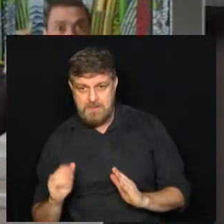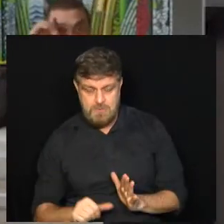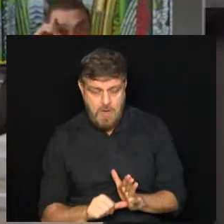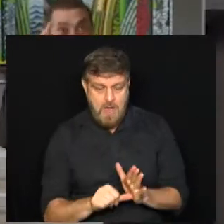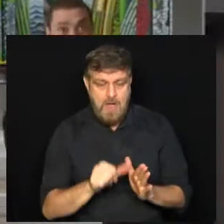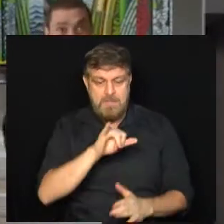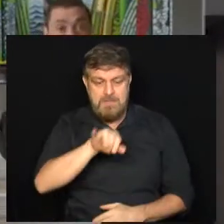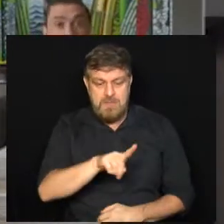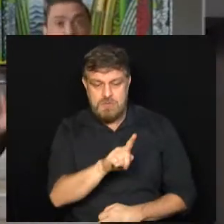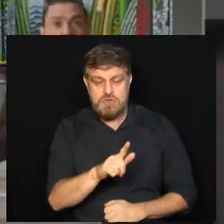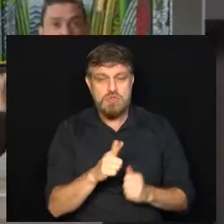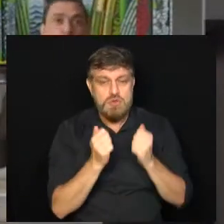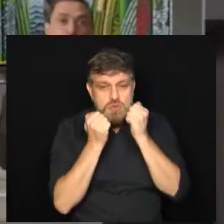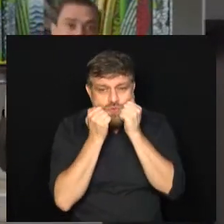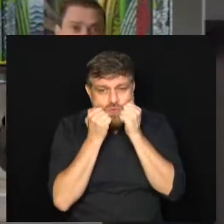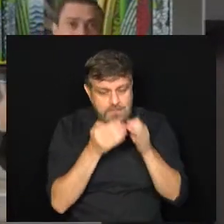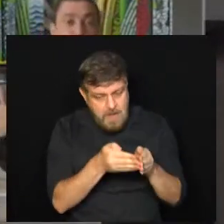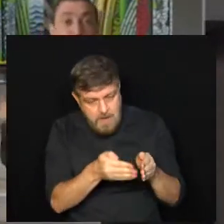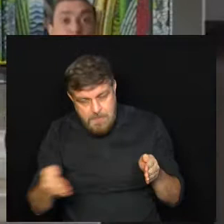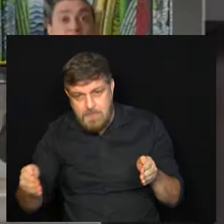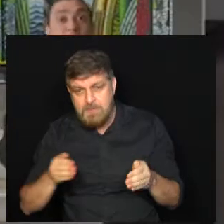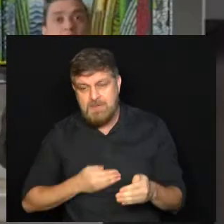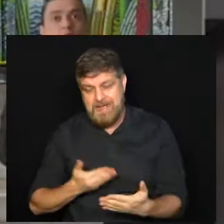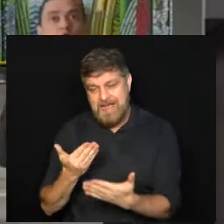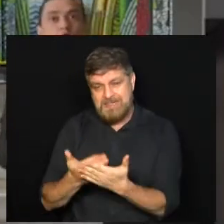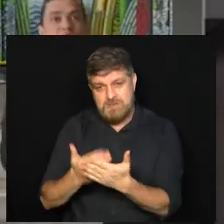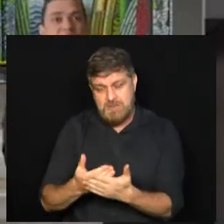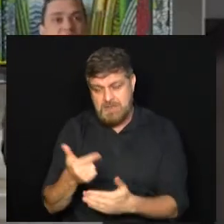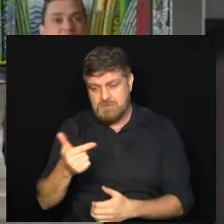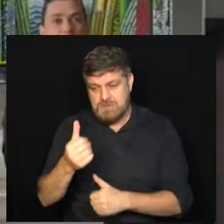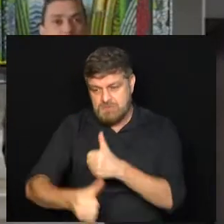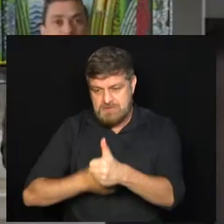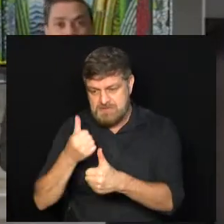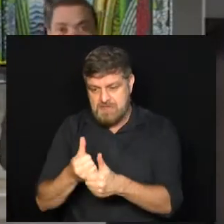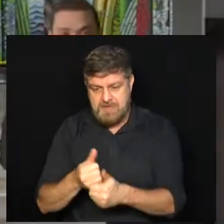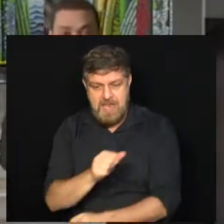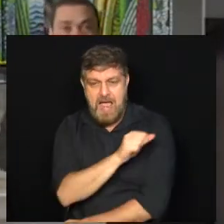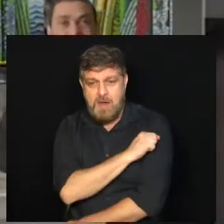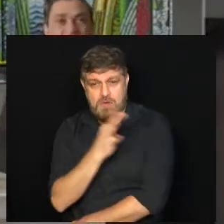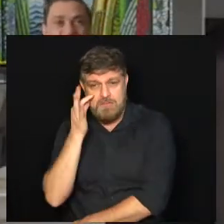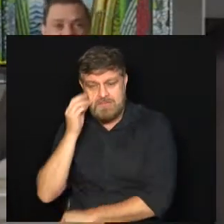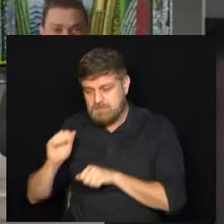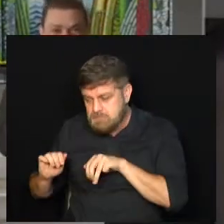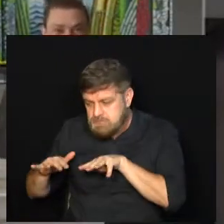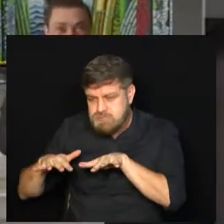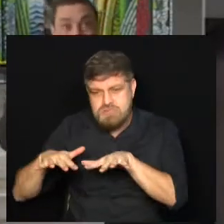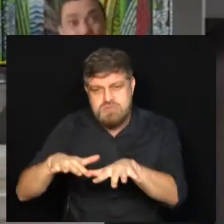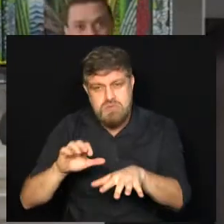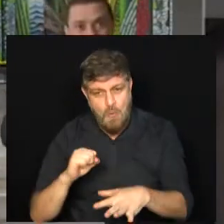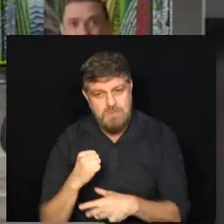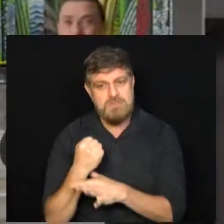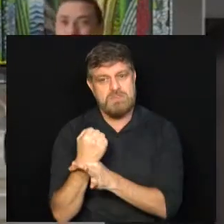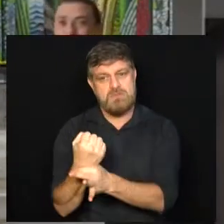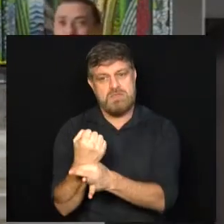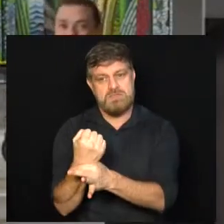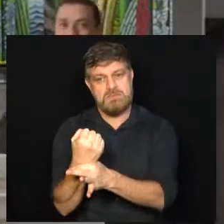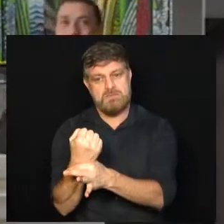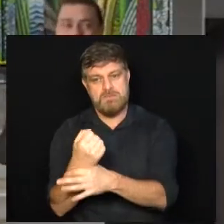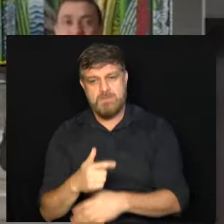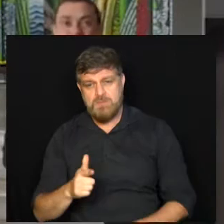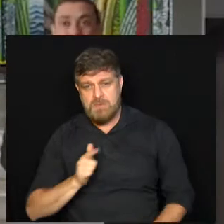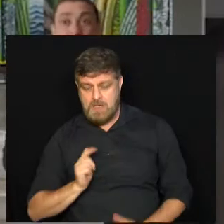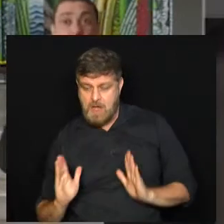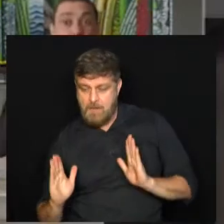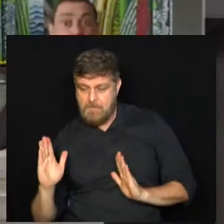de julho, para retomar as aulas no segundo semestre com total segurança. Entre os